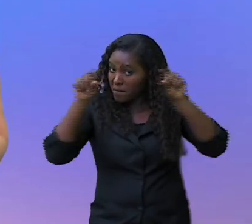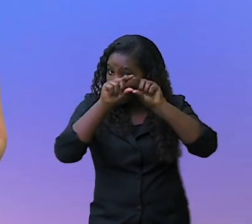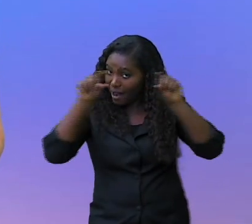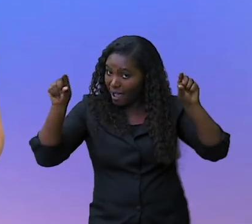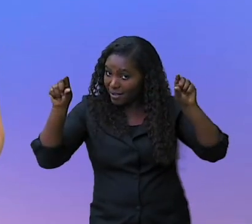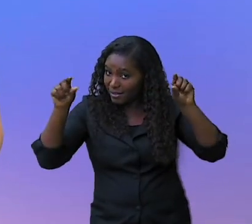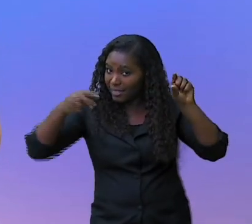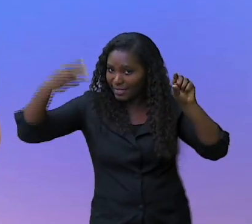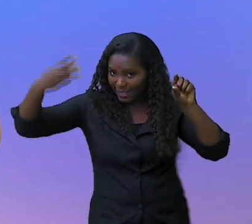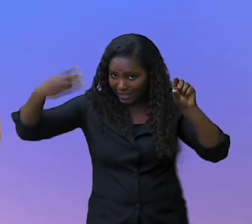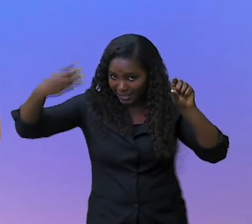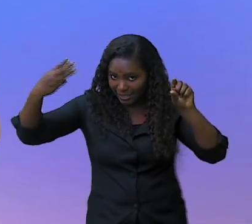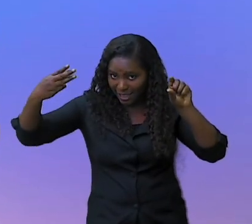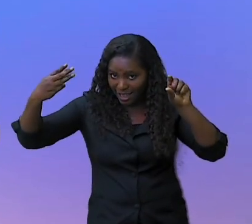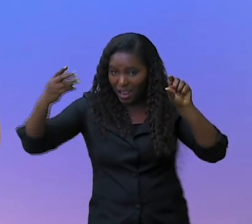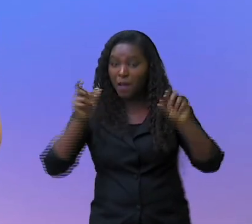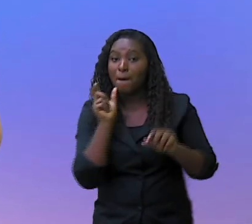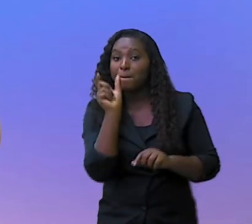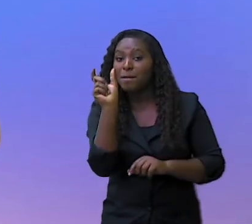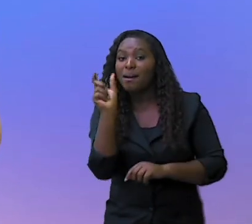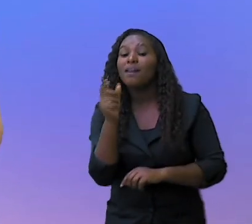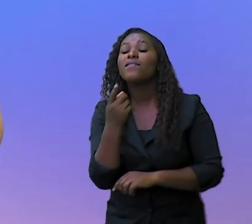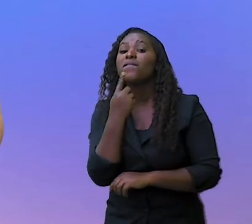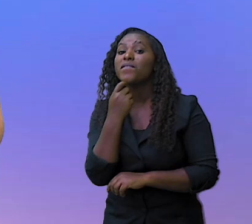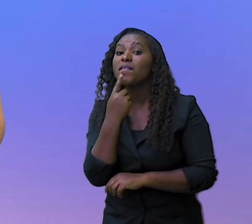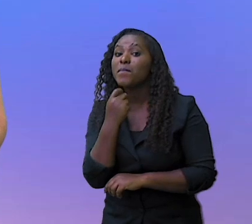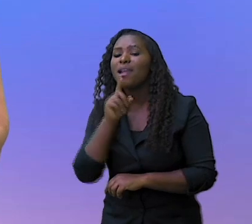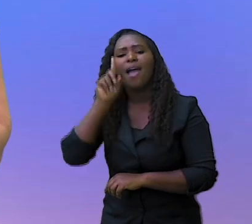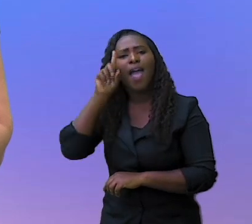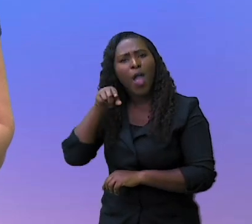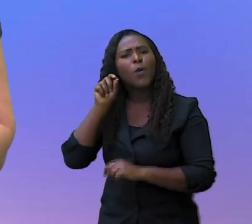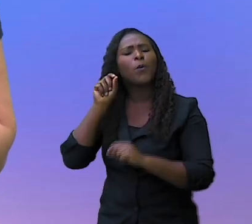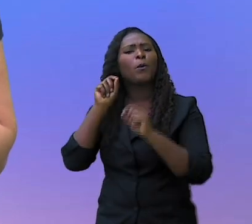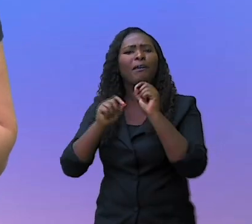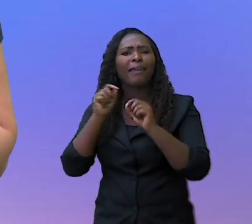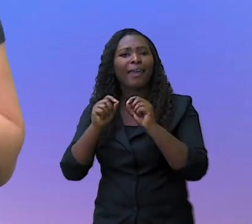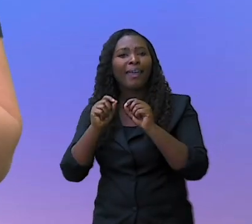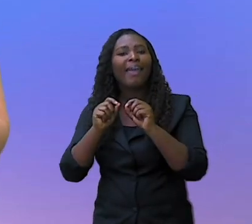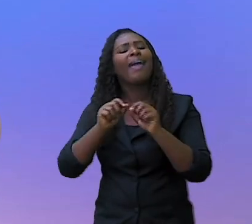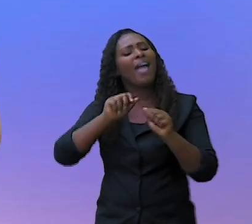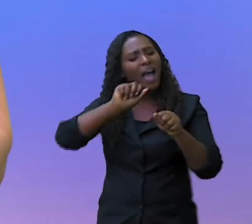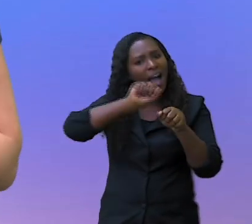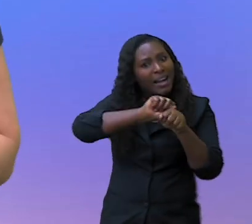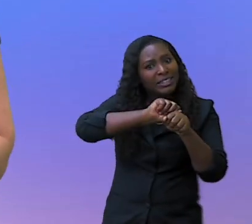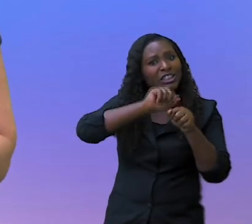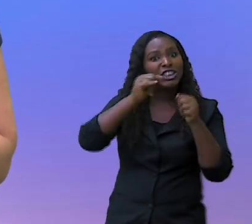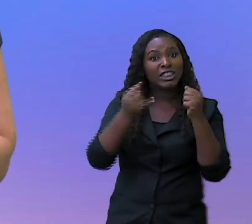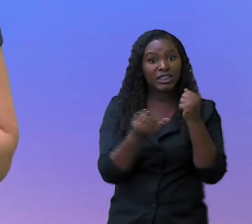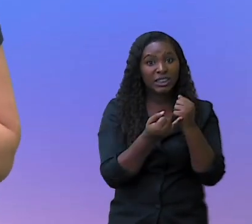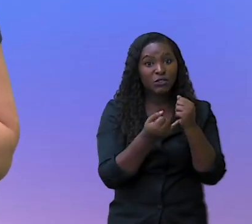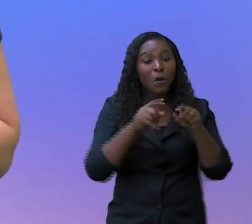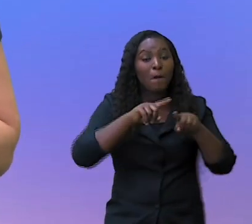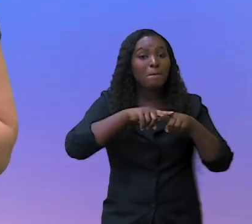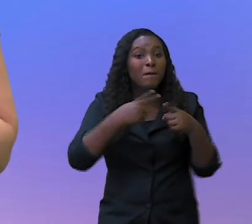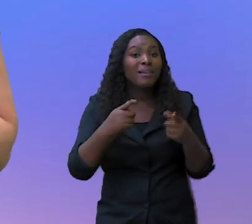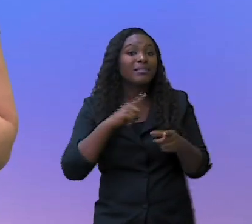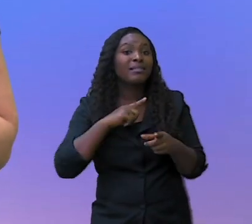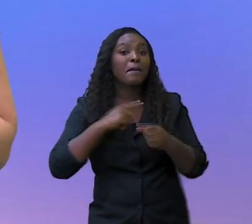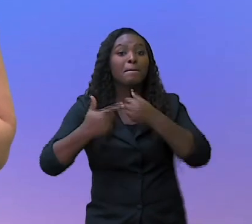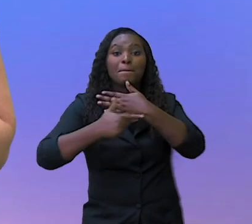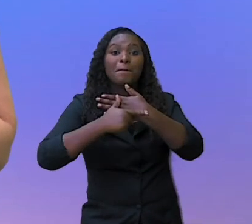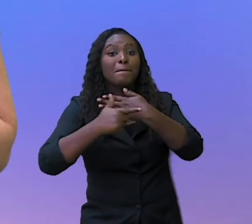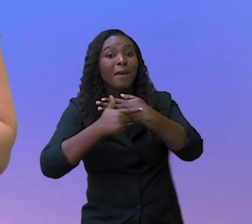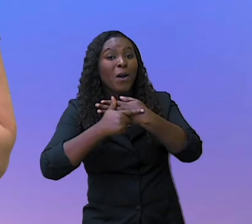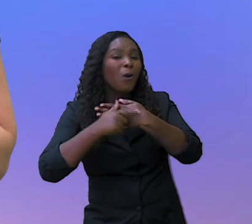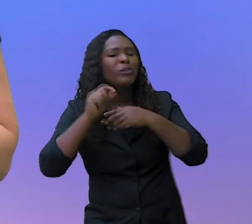Surpreendentemente, foi dada uma resposta inteligente. Inteligente aí é o adjetivo, desempenhando a função de adjunto